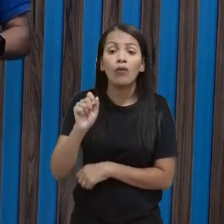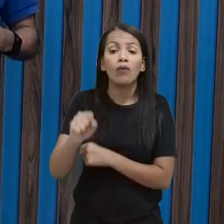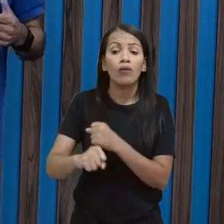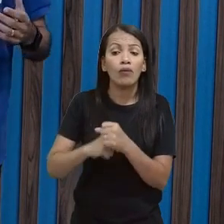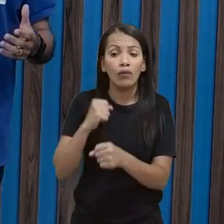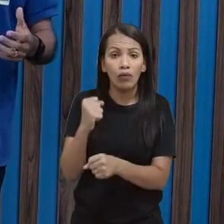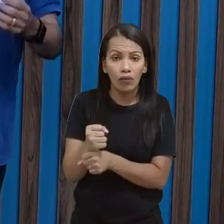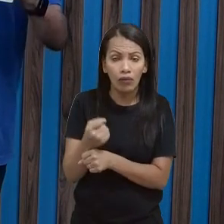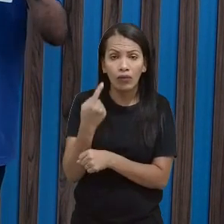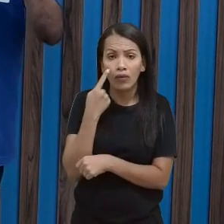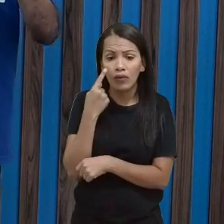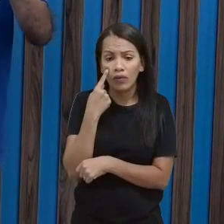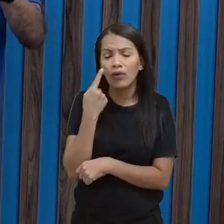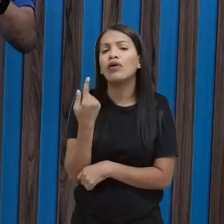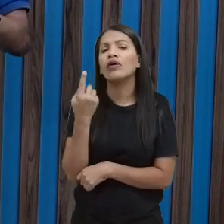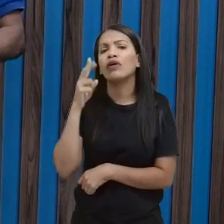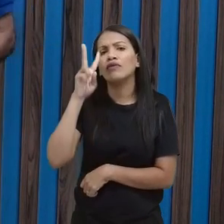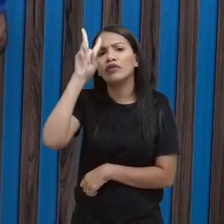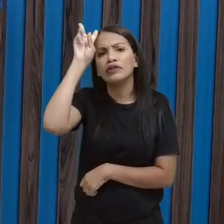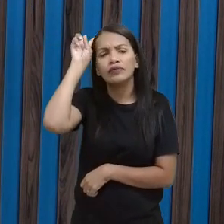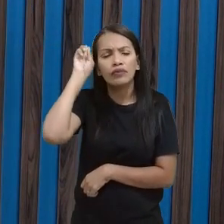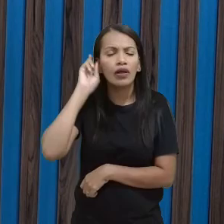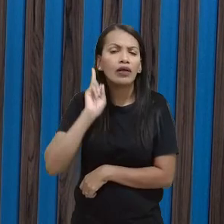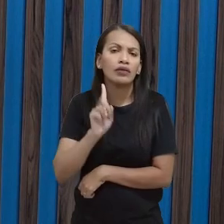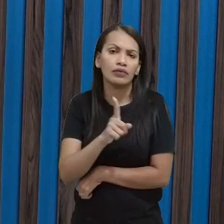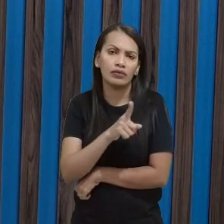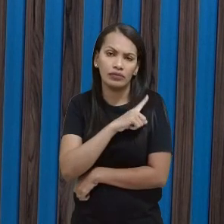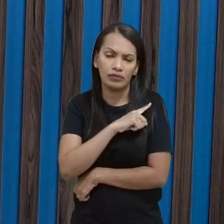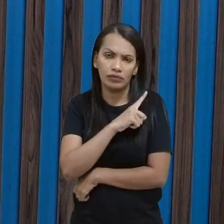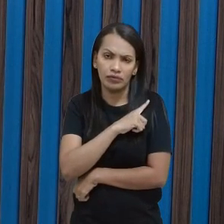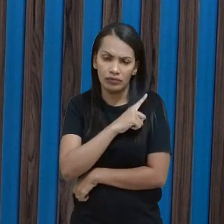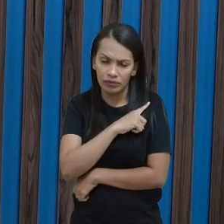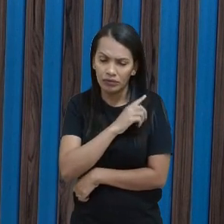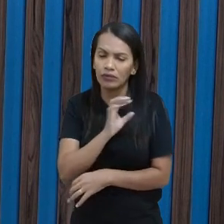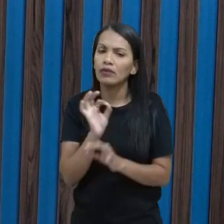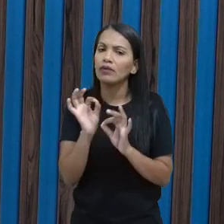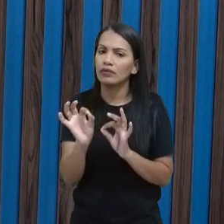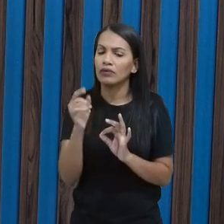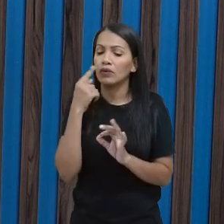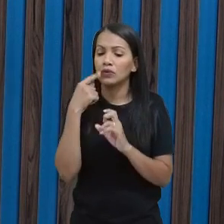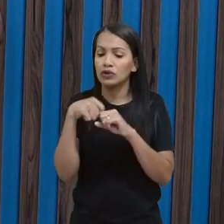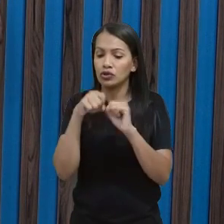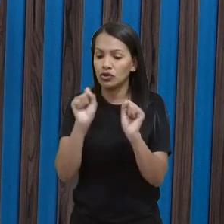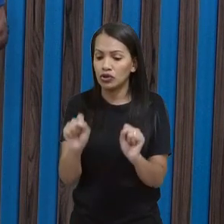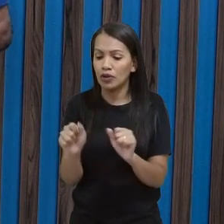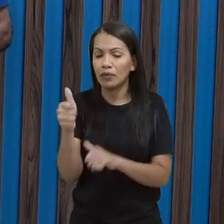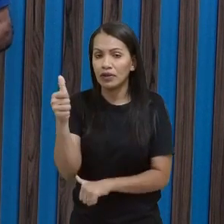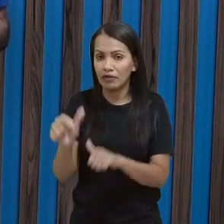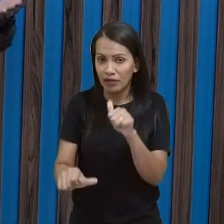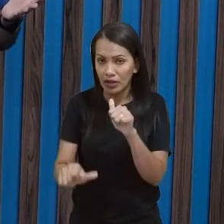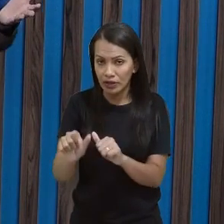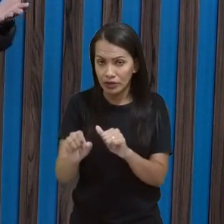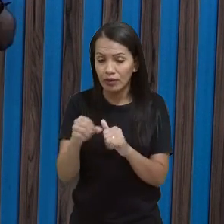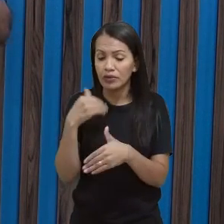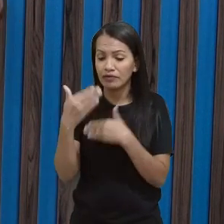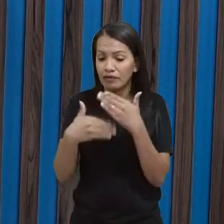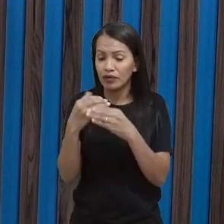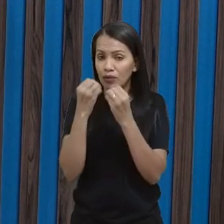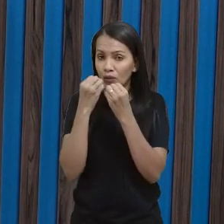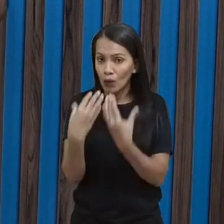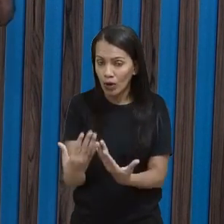do SSA1, vestibular do primeiro ano, sistema seriado de avaliação para poder desenvolver numa boa. No mais,